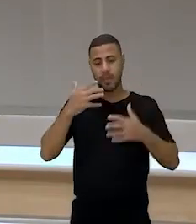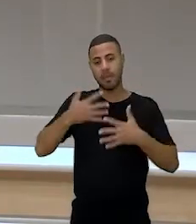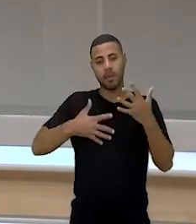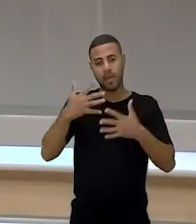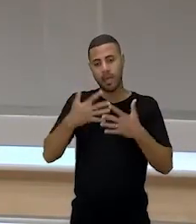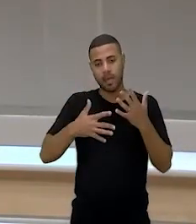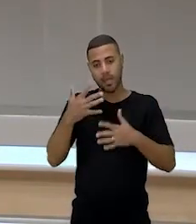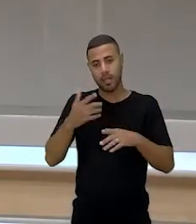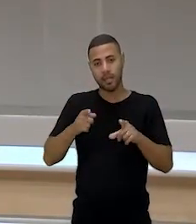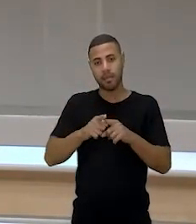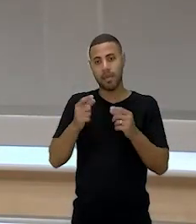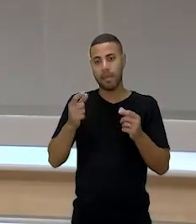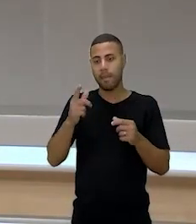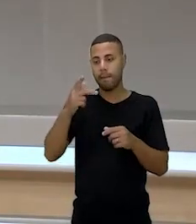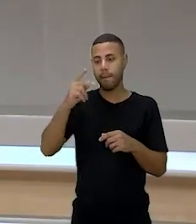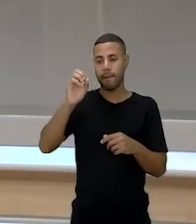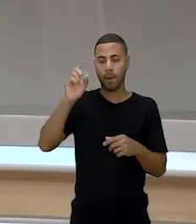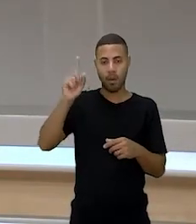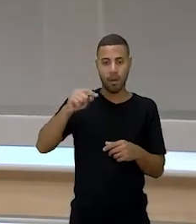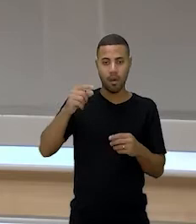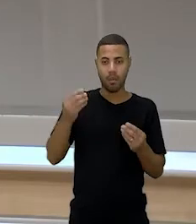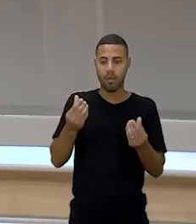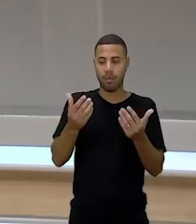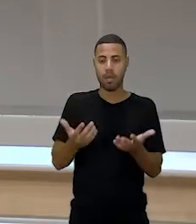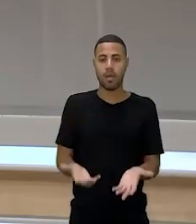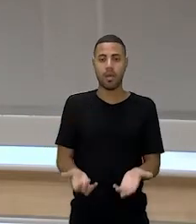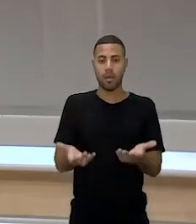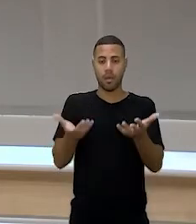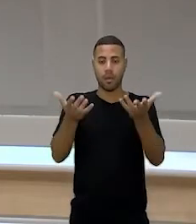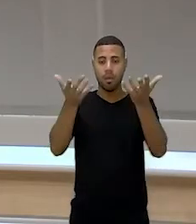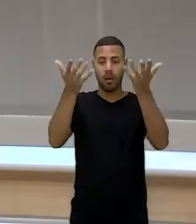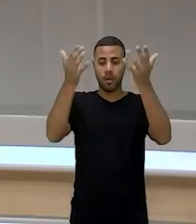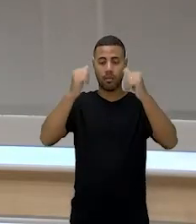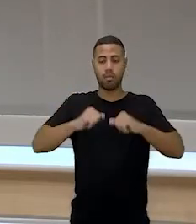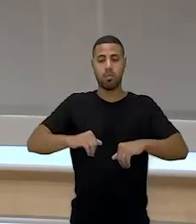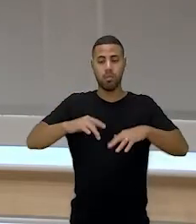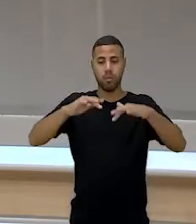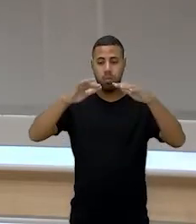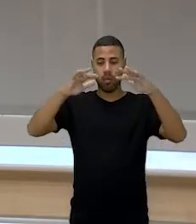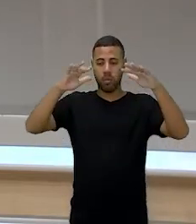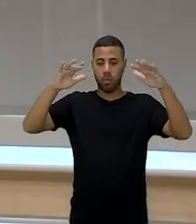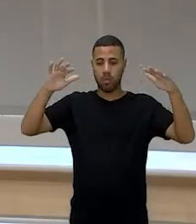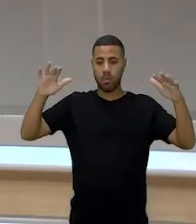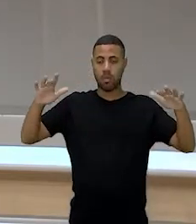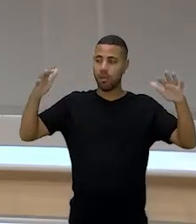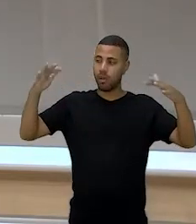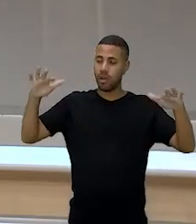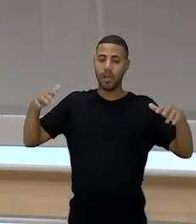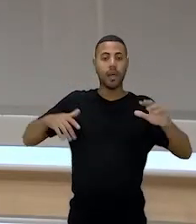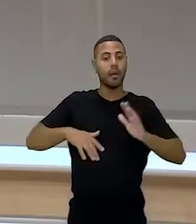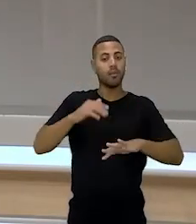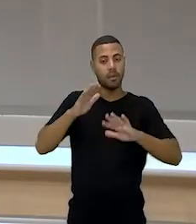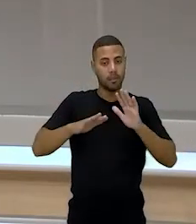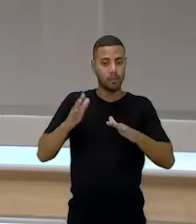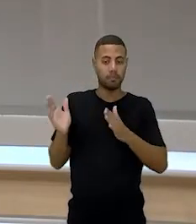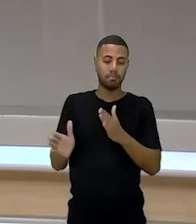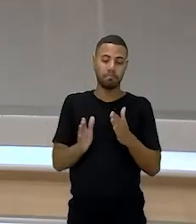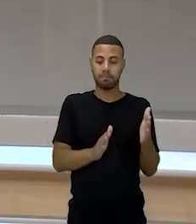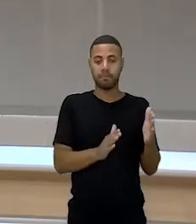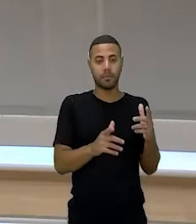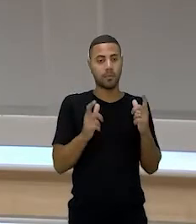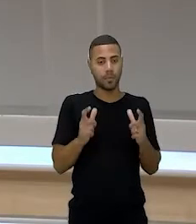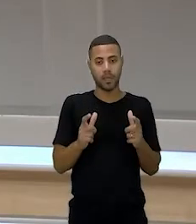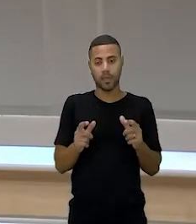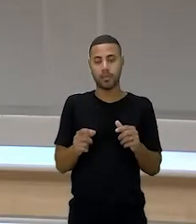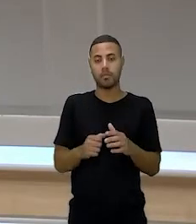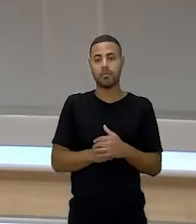próximas, gera muita poeira, né? Então, assim, é um processo, o processo da obtenção do calcário, ele